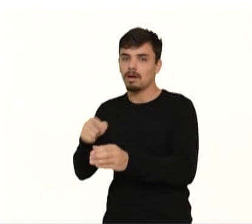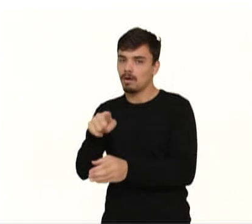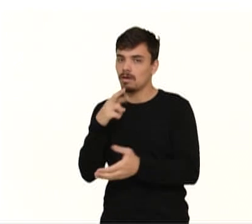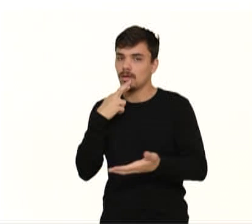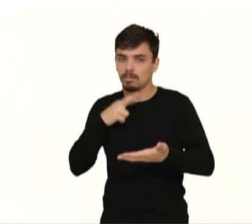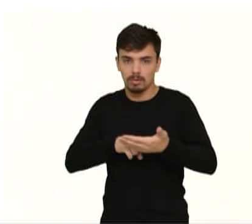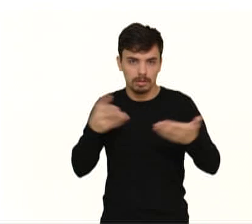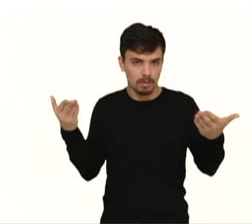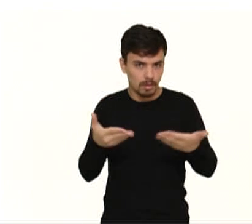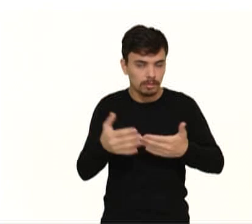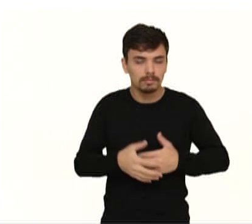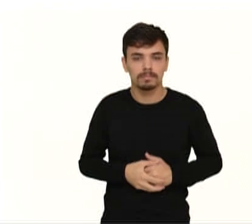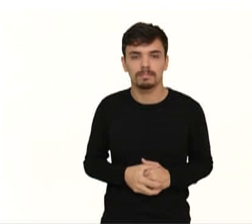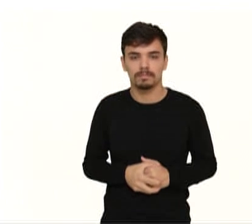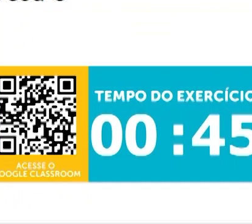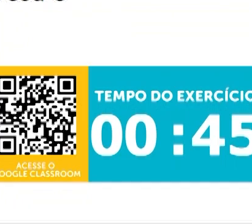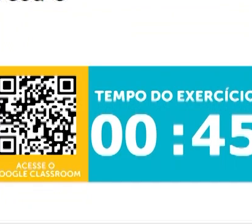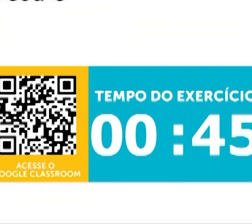mim.